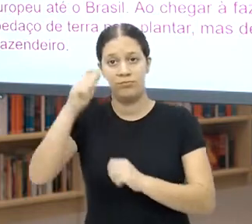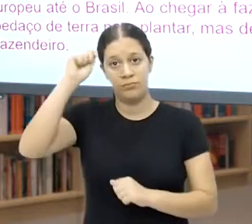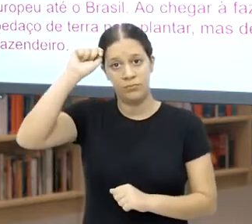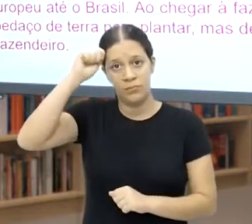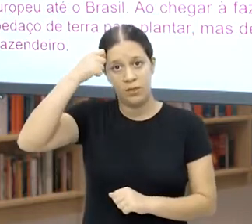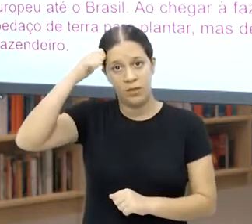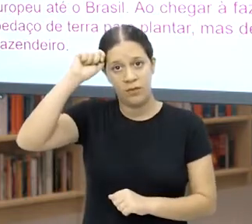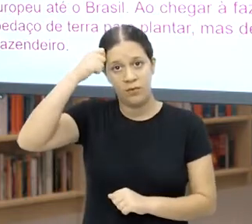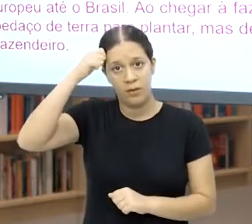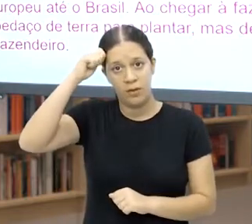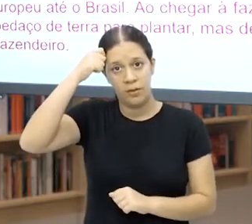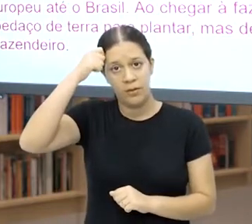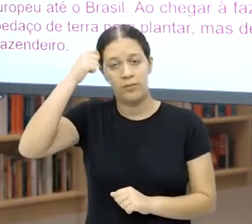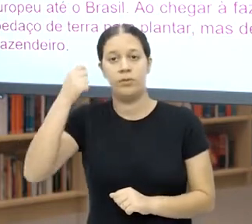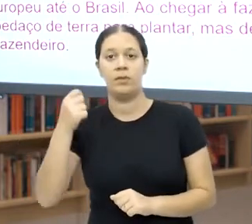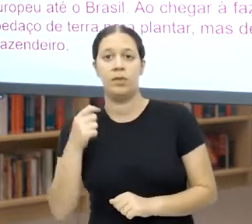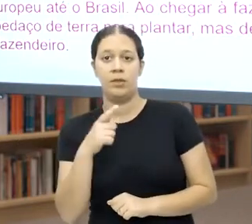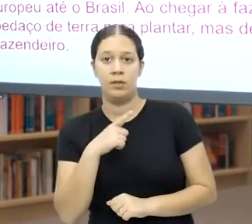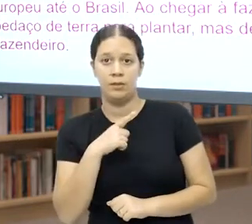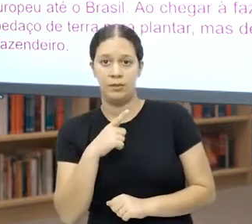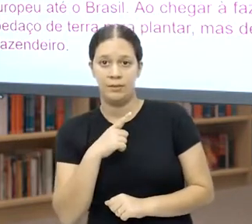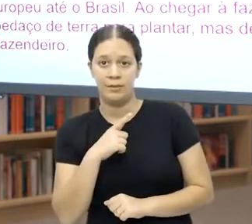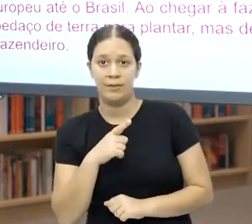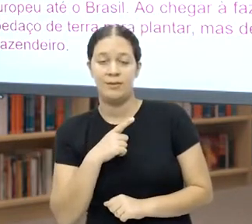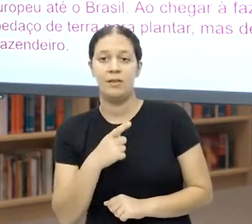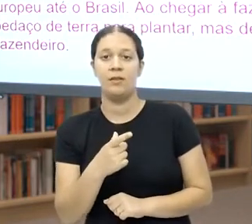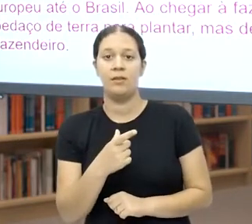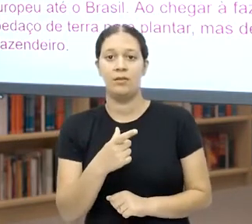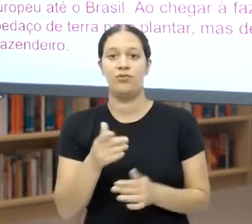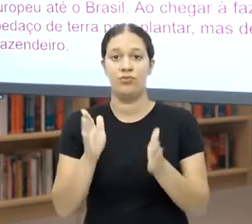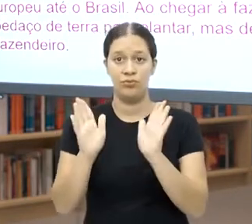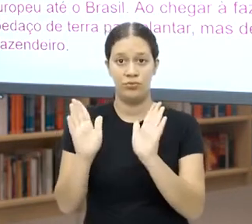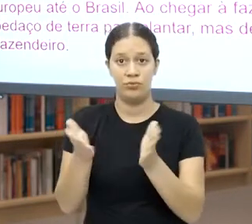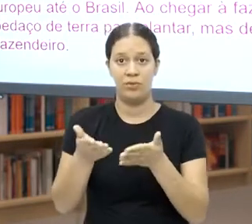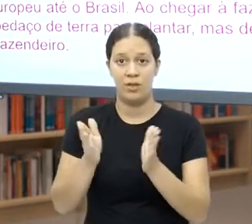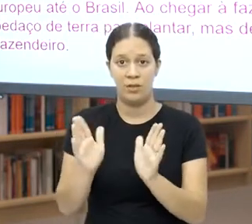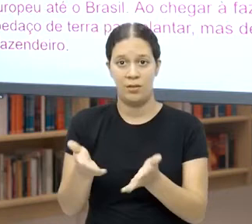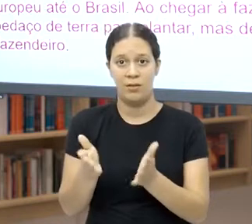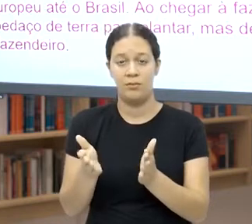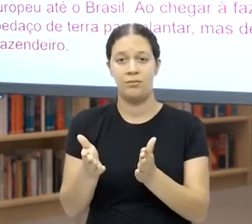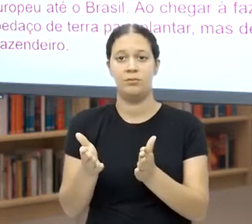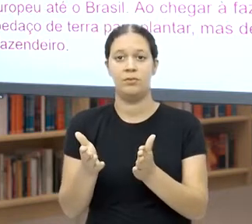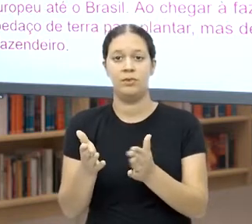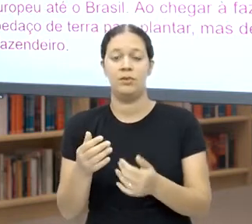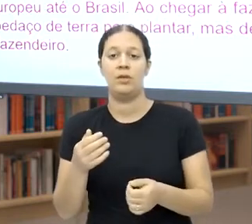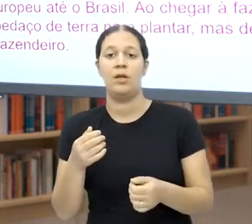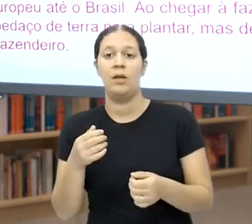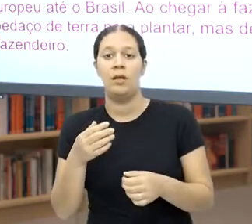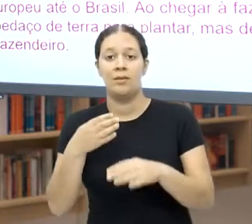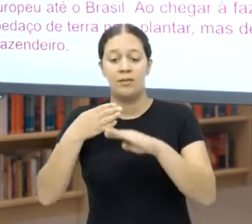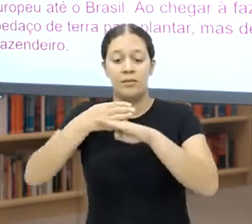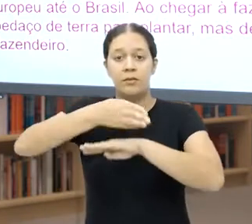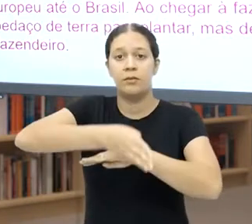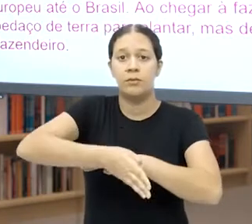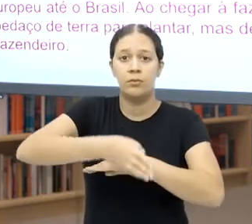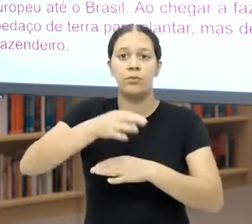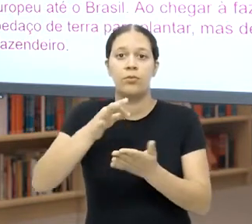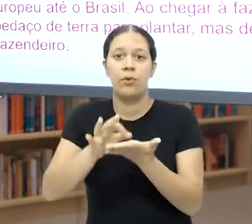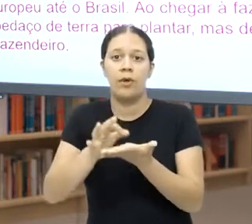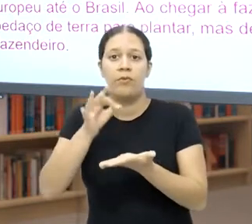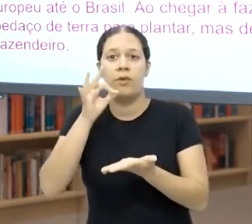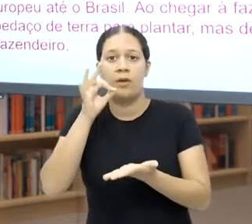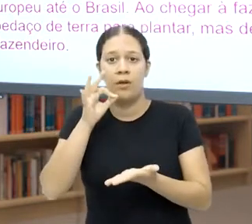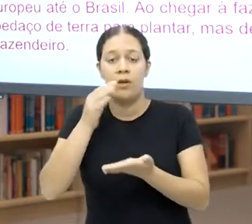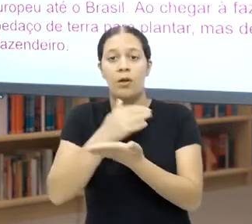negra, africana, eles pegavam essa mão de obra, tá certo? E introduziram no café. E em